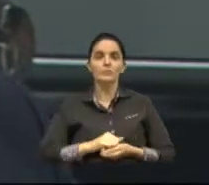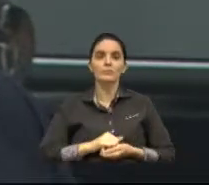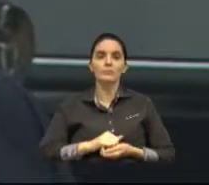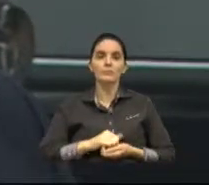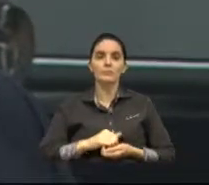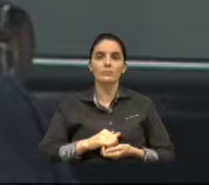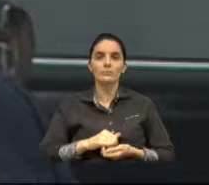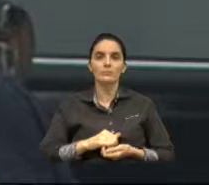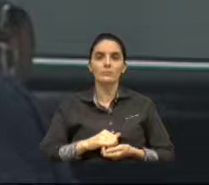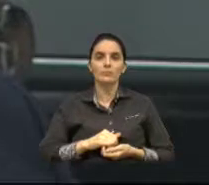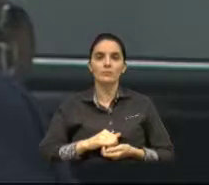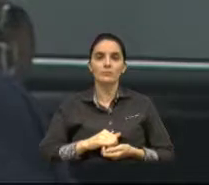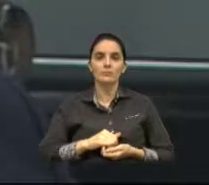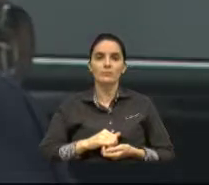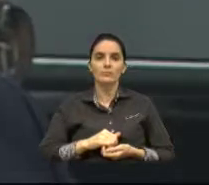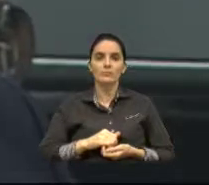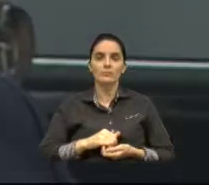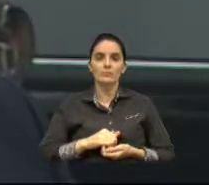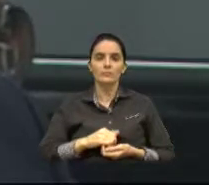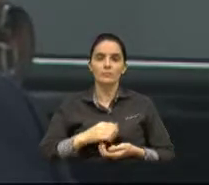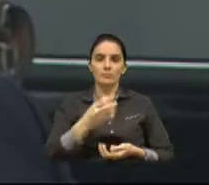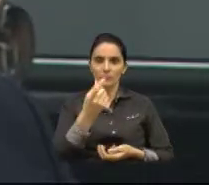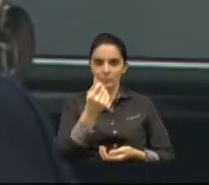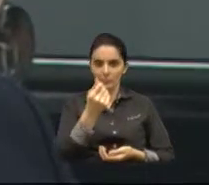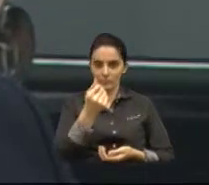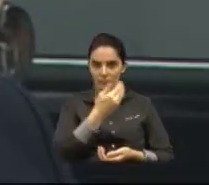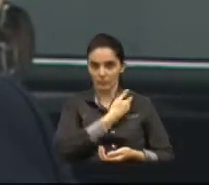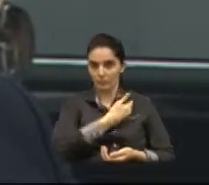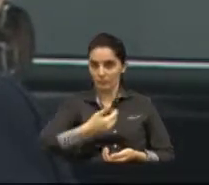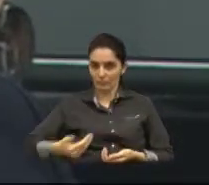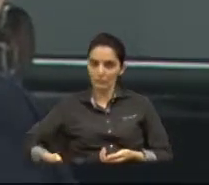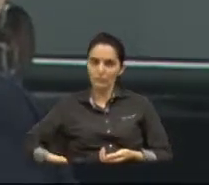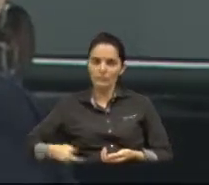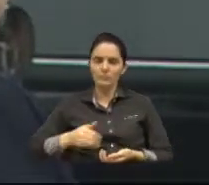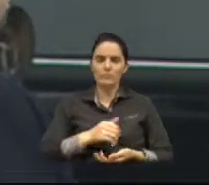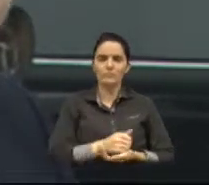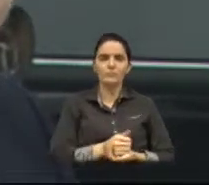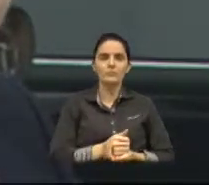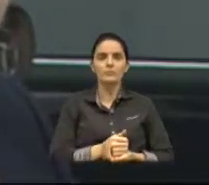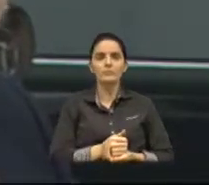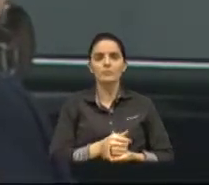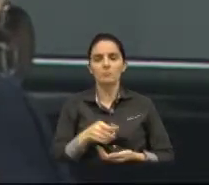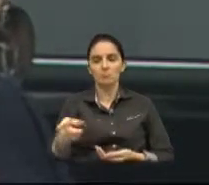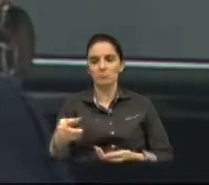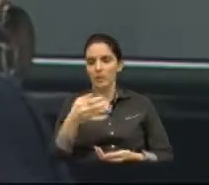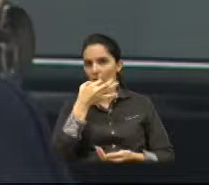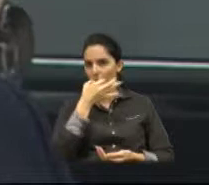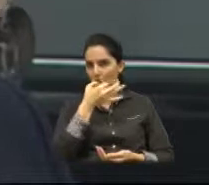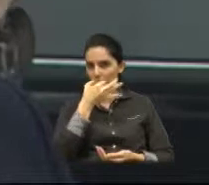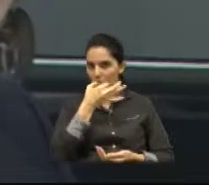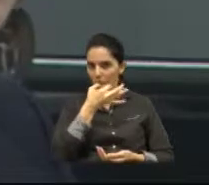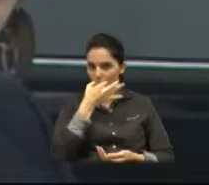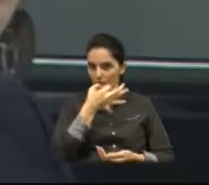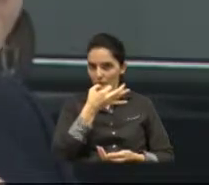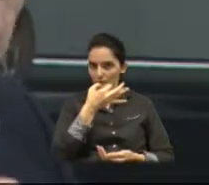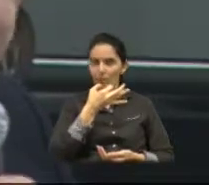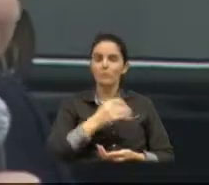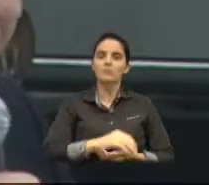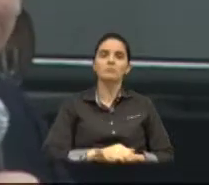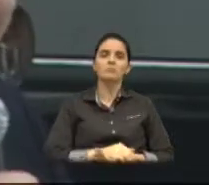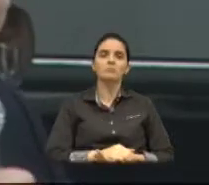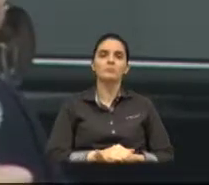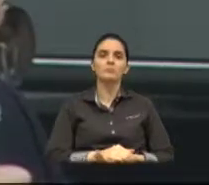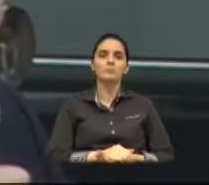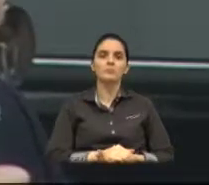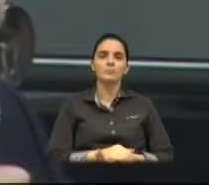com conhecimento ímpar, ele sempre tinha as suas opiniões, ele tinha as suas